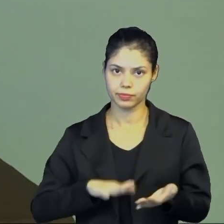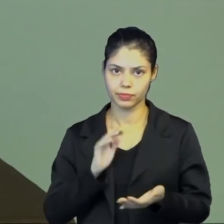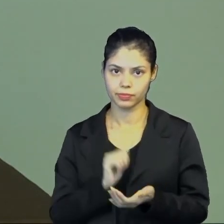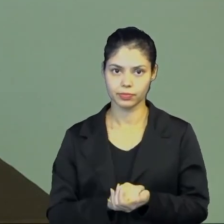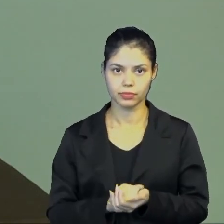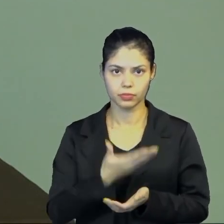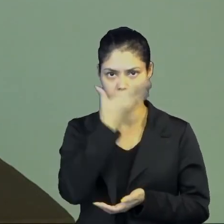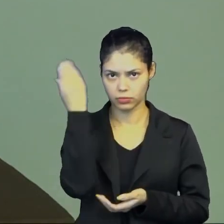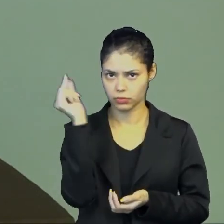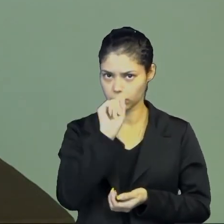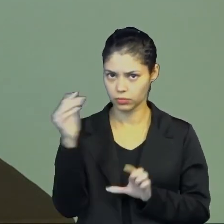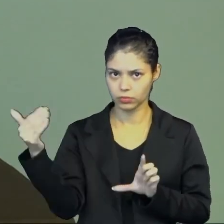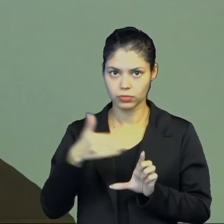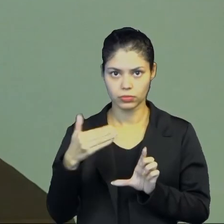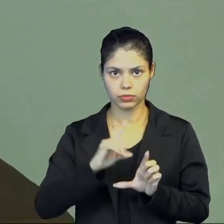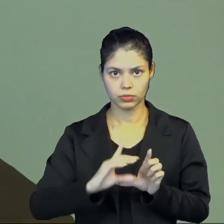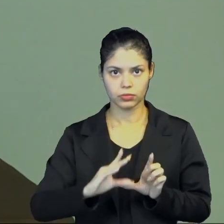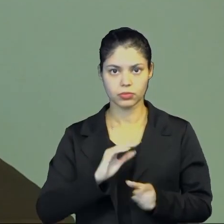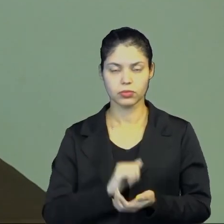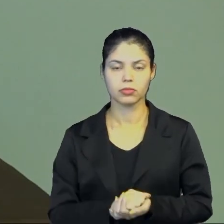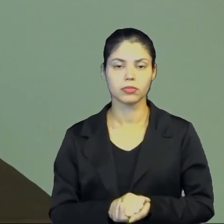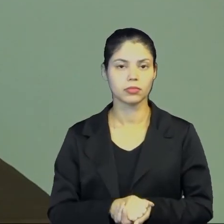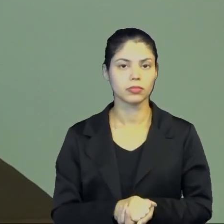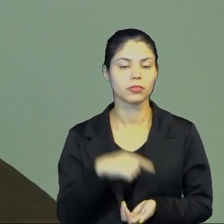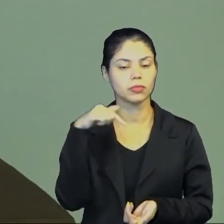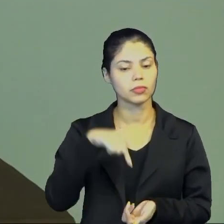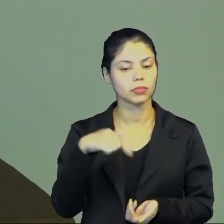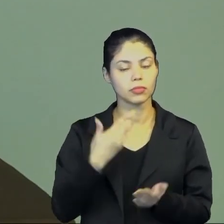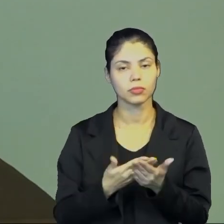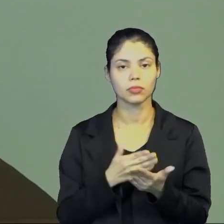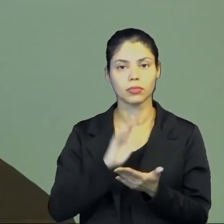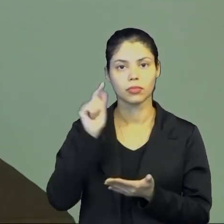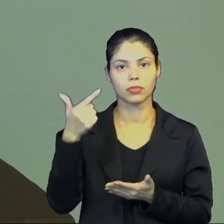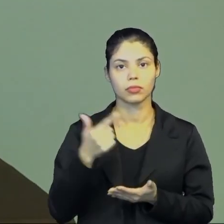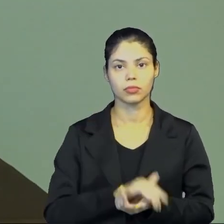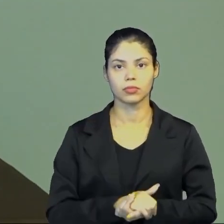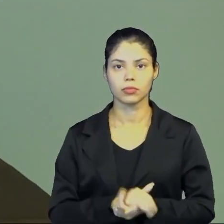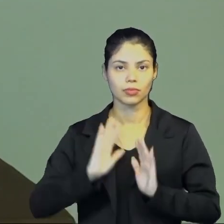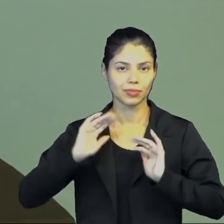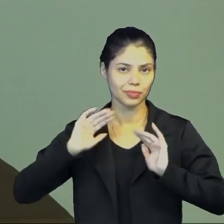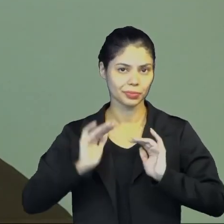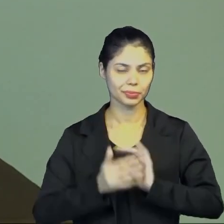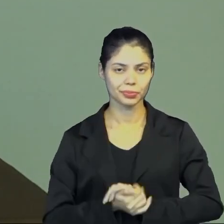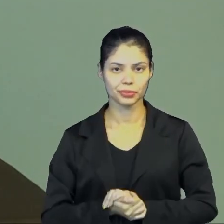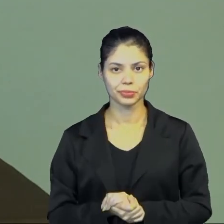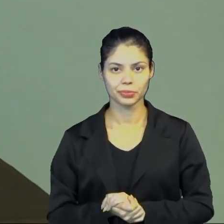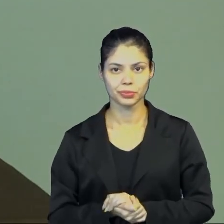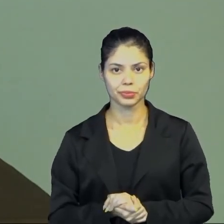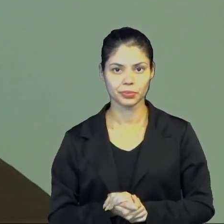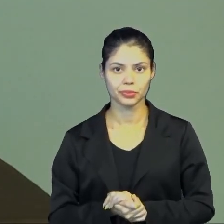atividades. Mas não esqueça de acessar a plataforma Eduque, para você ter acesso a essa aula e muitas outras. Tchau, tchau!